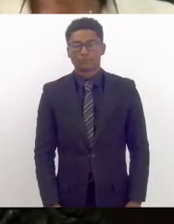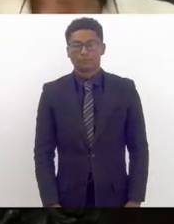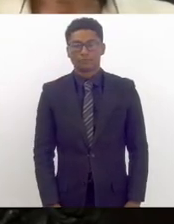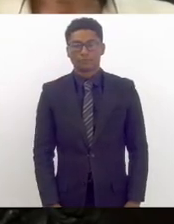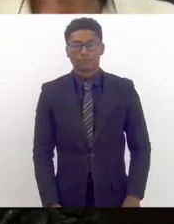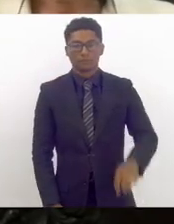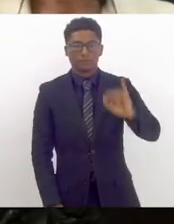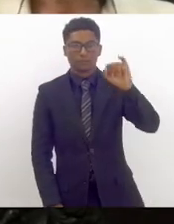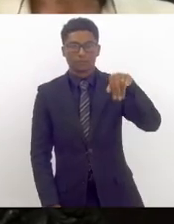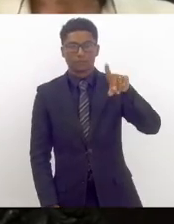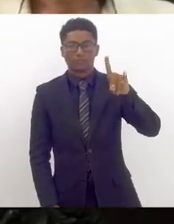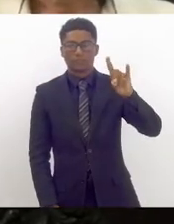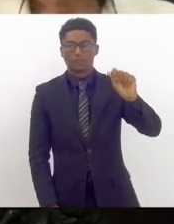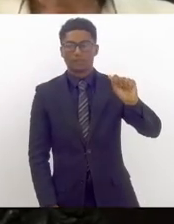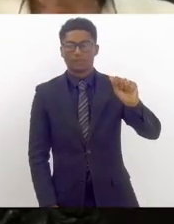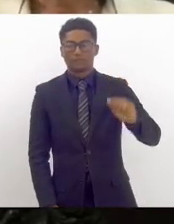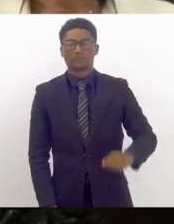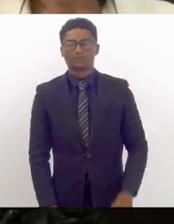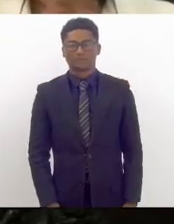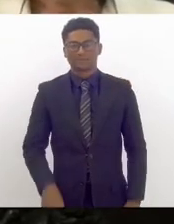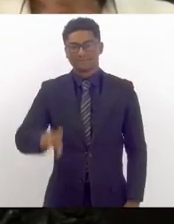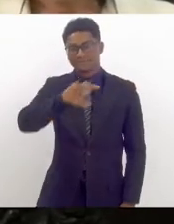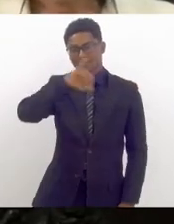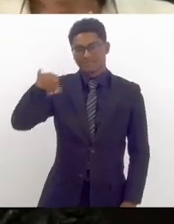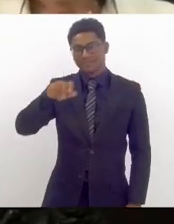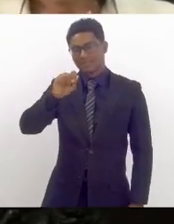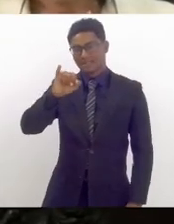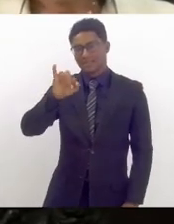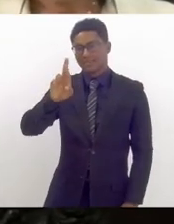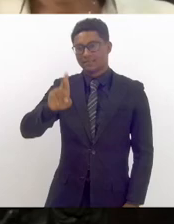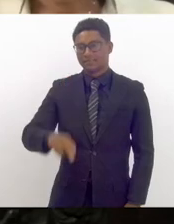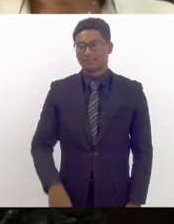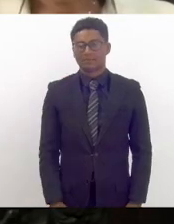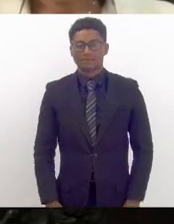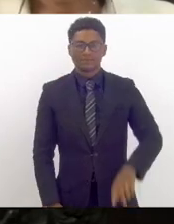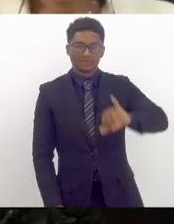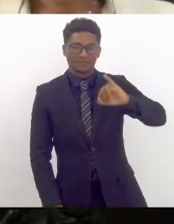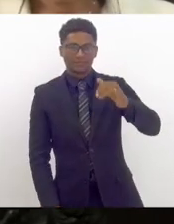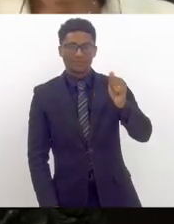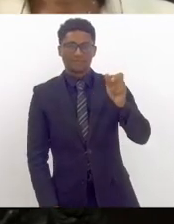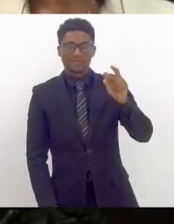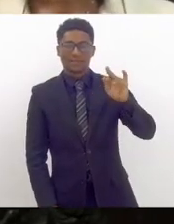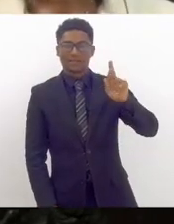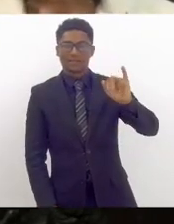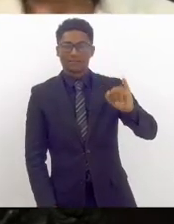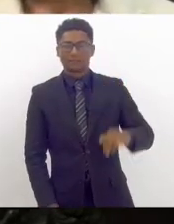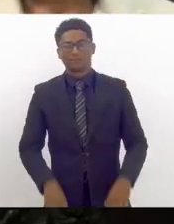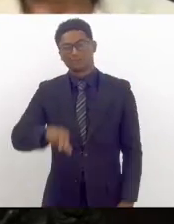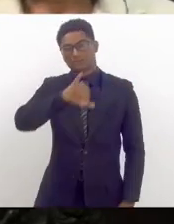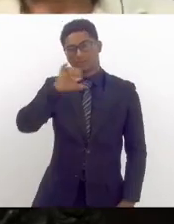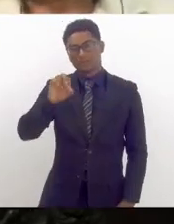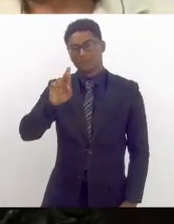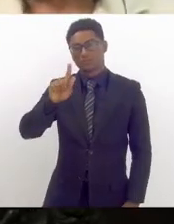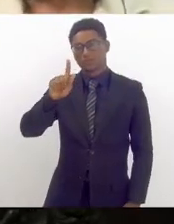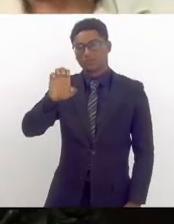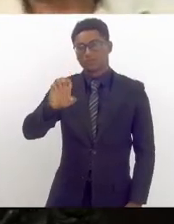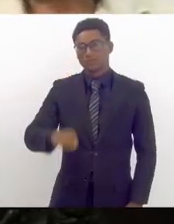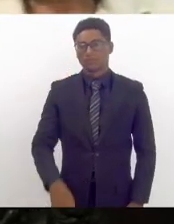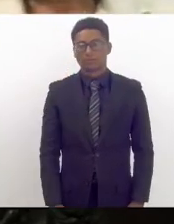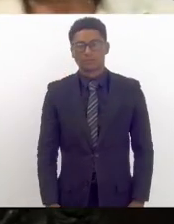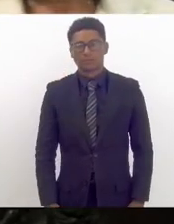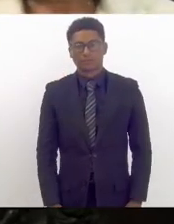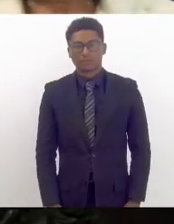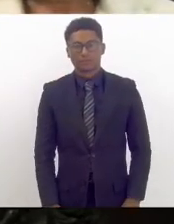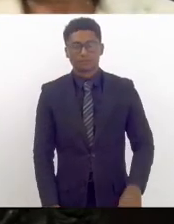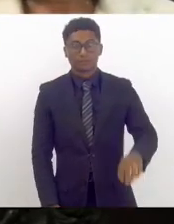Índia Armelau, Jair Bittancourt, Jari, Jorge Felipe Neto,